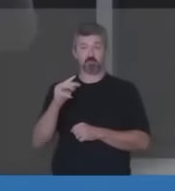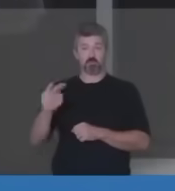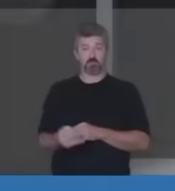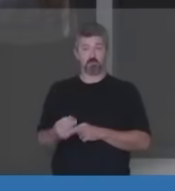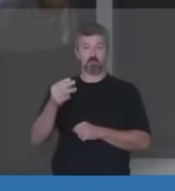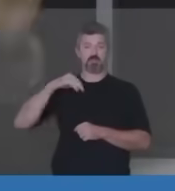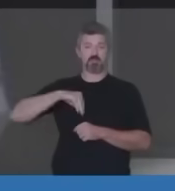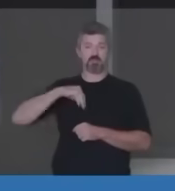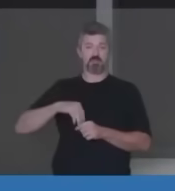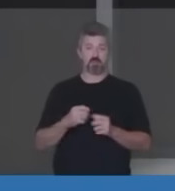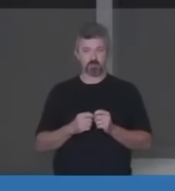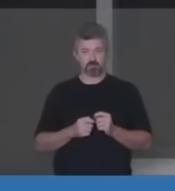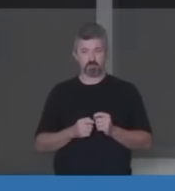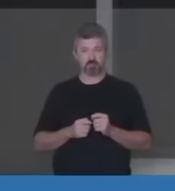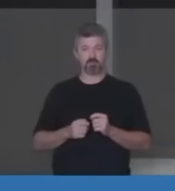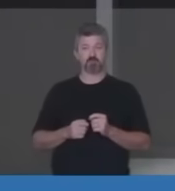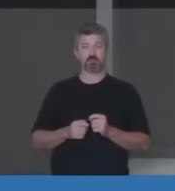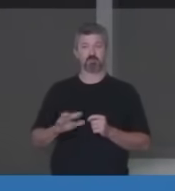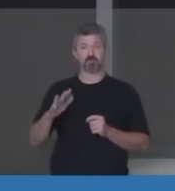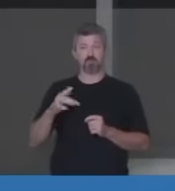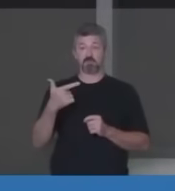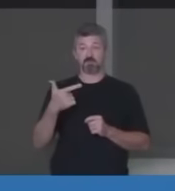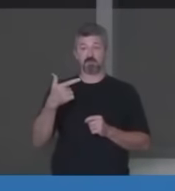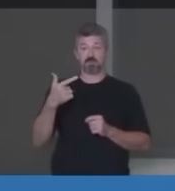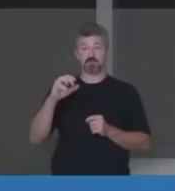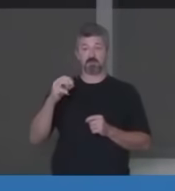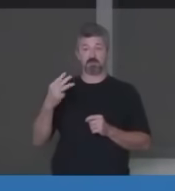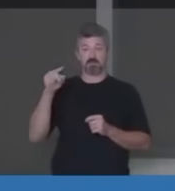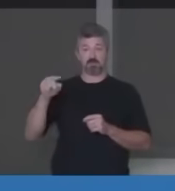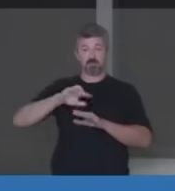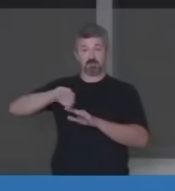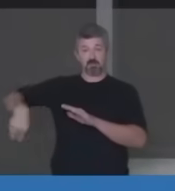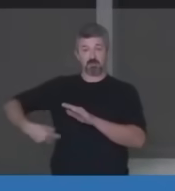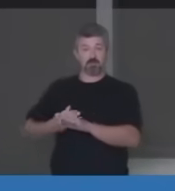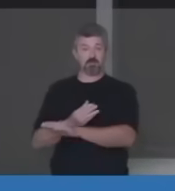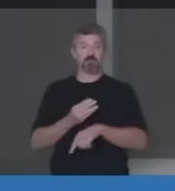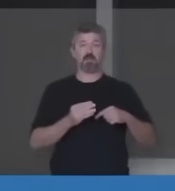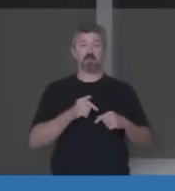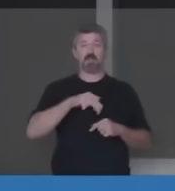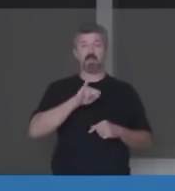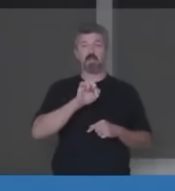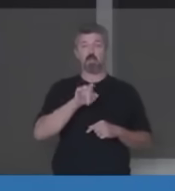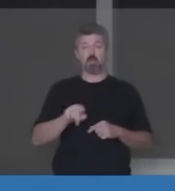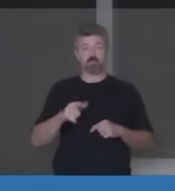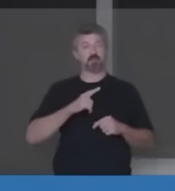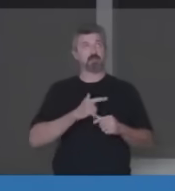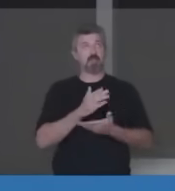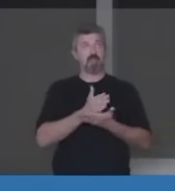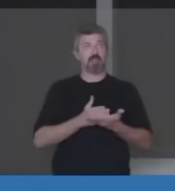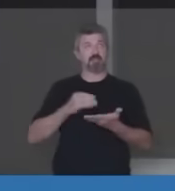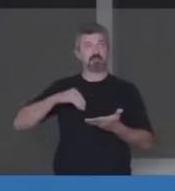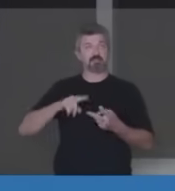em salários. E repassaram cerca de 203 mil a Fabrício Queiroz. Aqui tem tudo. Corrupção,